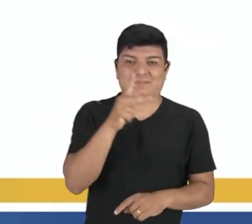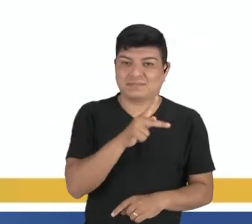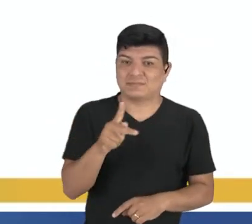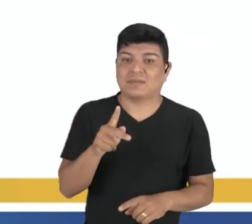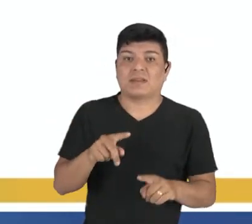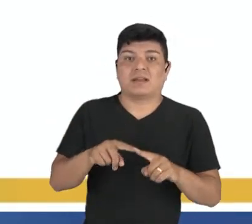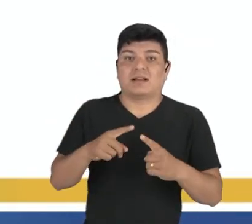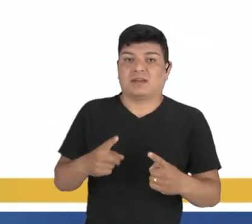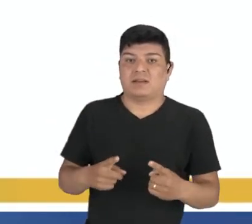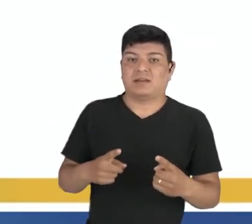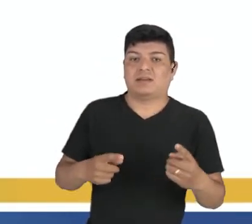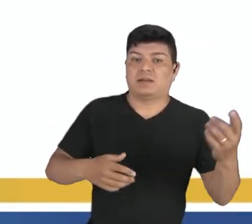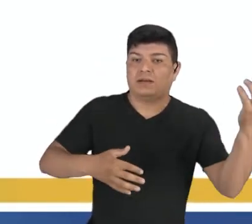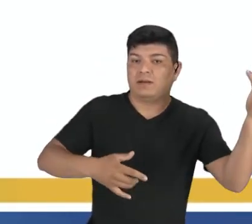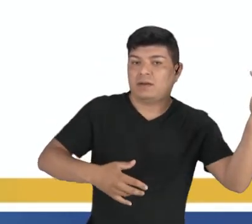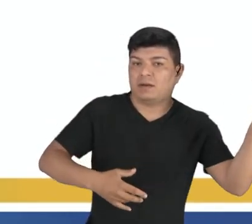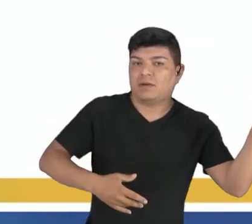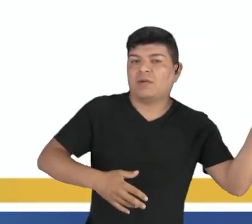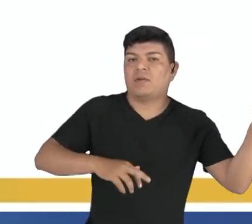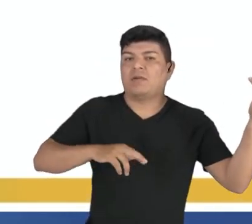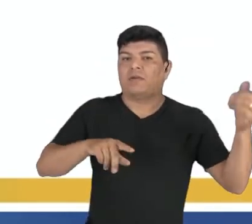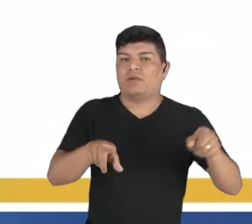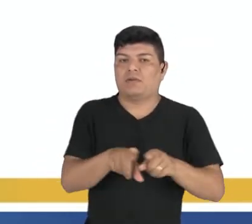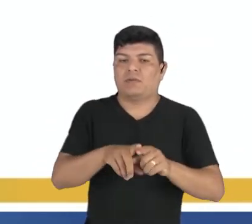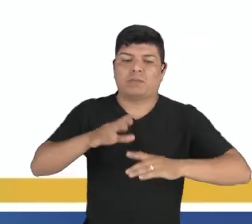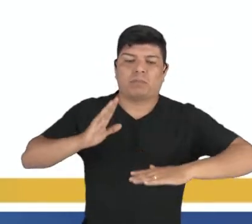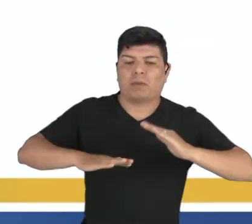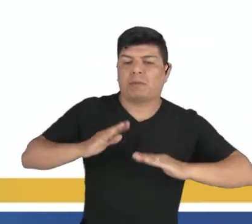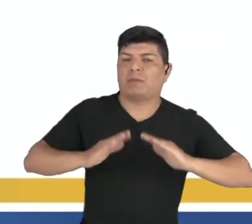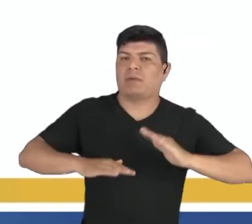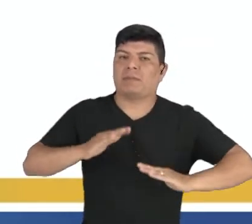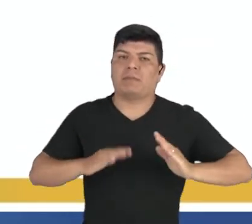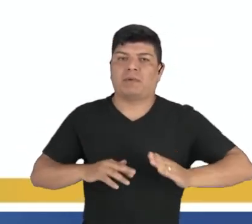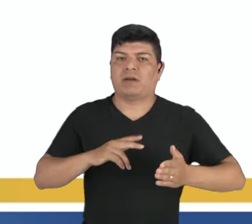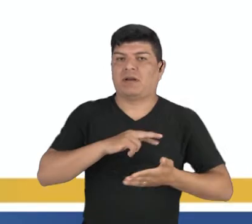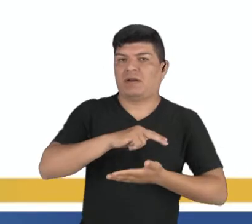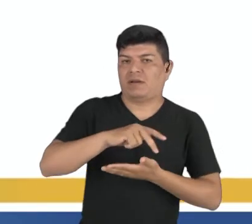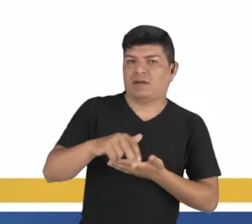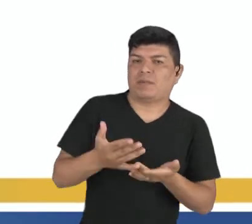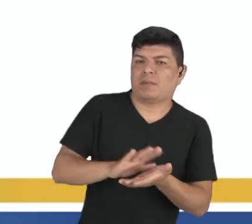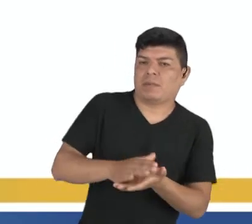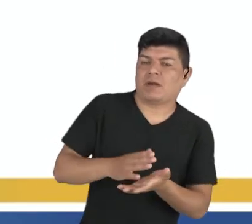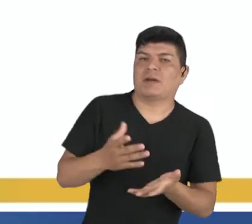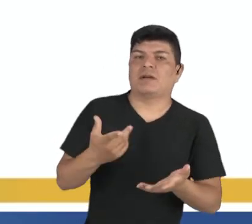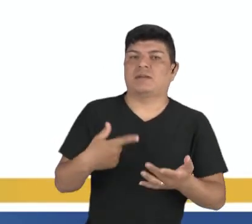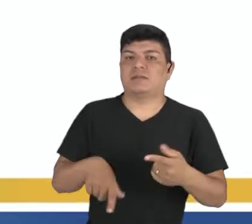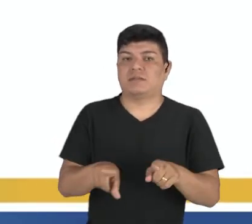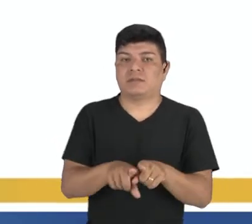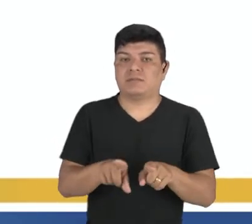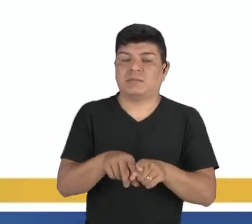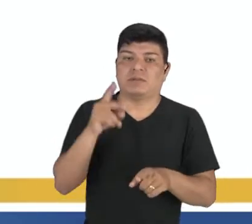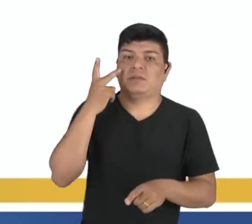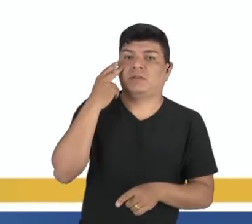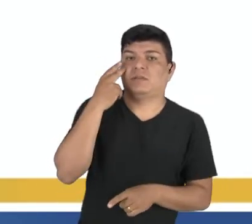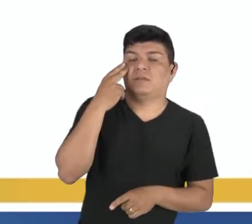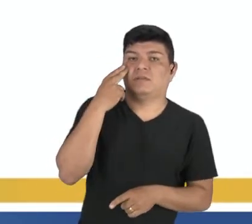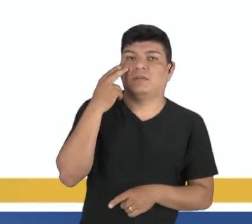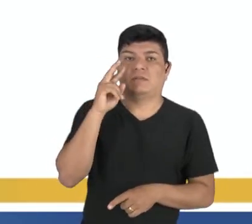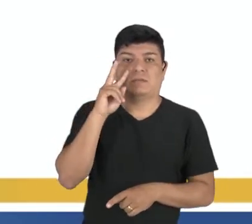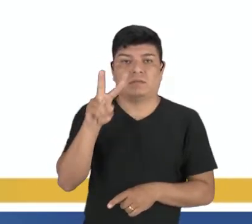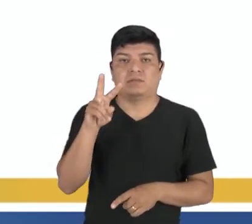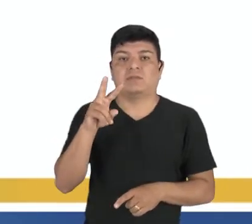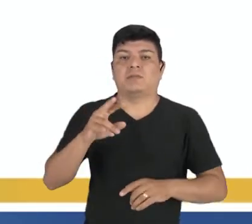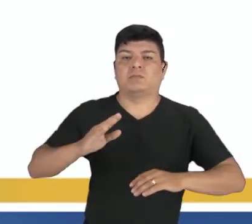professor. Instrumentos de percussão, as baterias, tambores, atabaques, né? E também é muito comum a gente ouvir